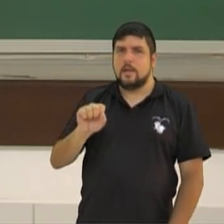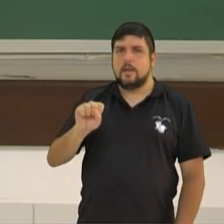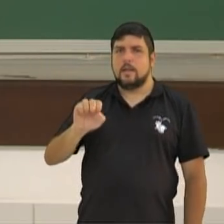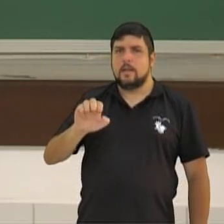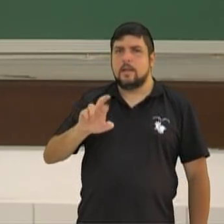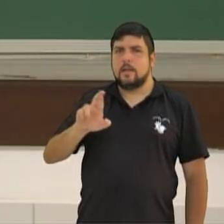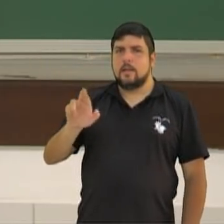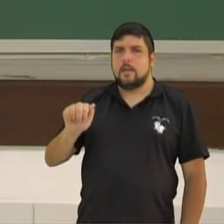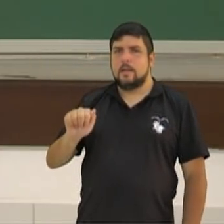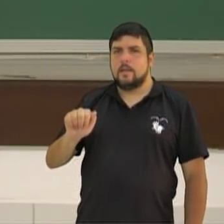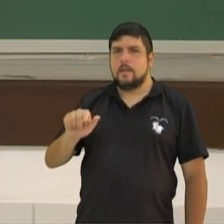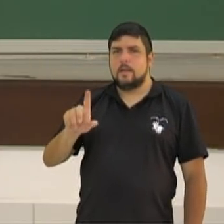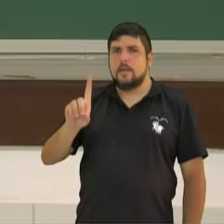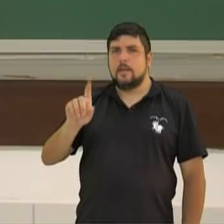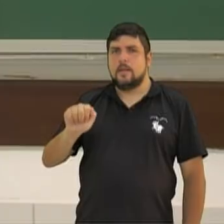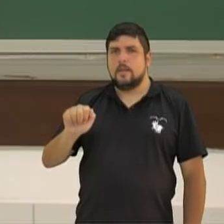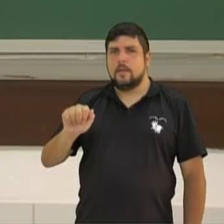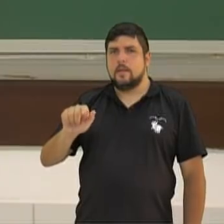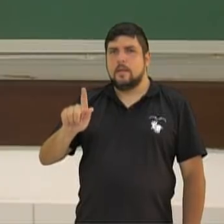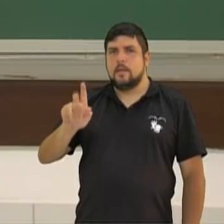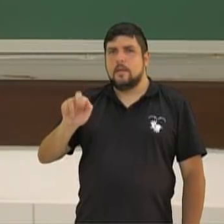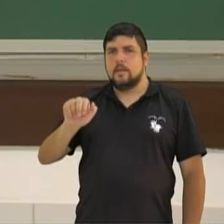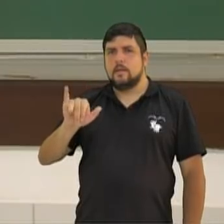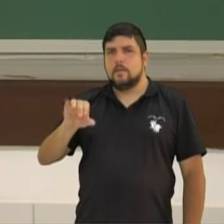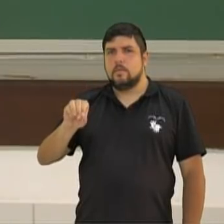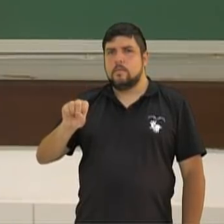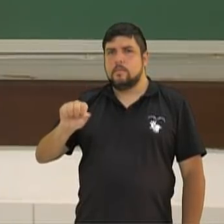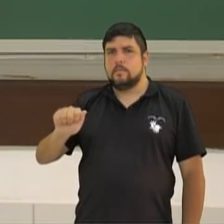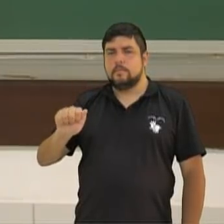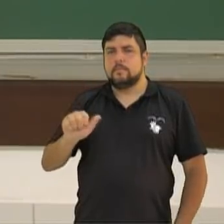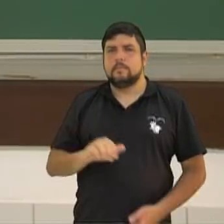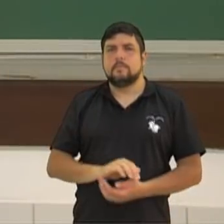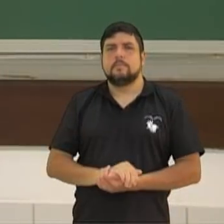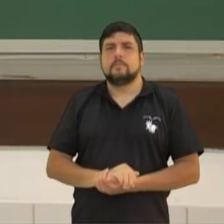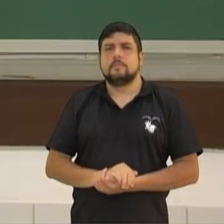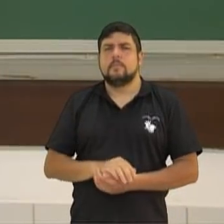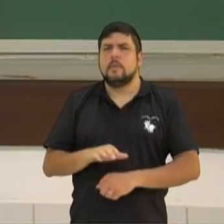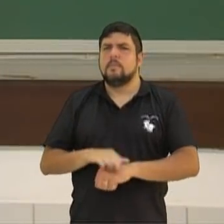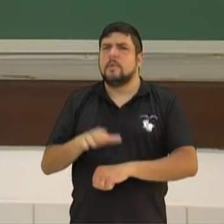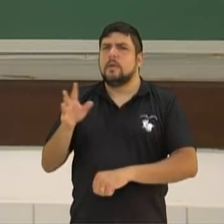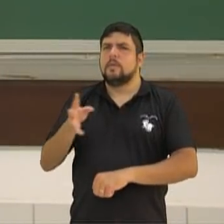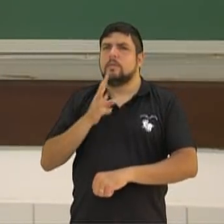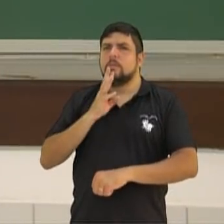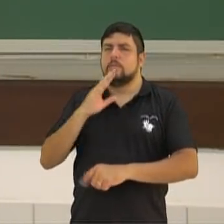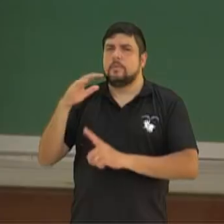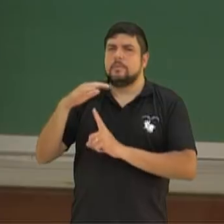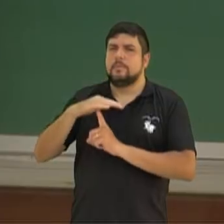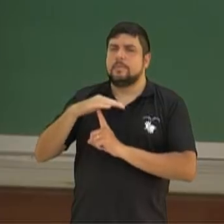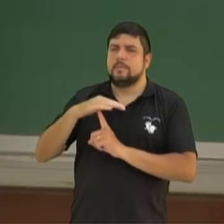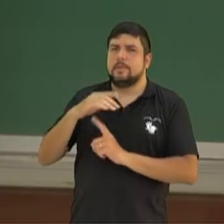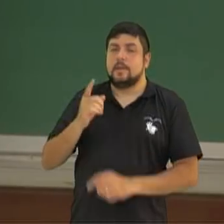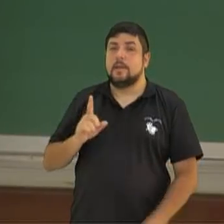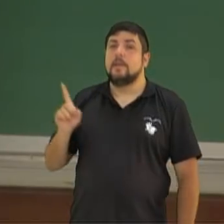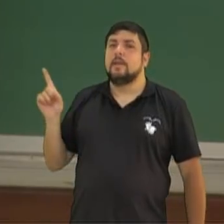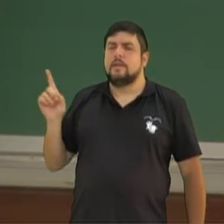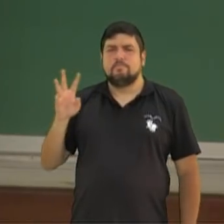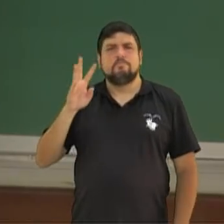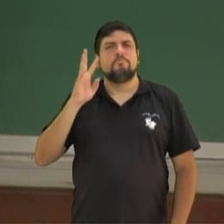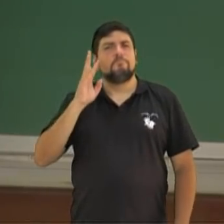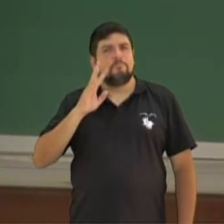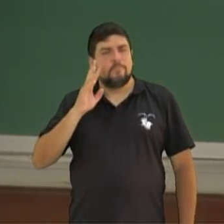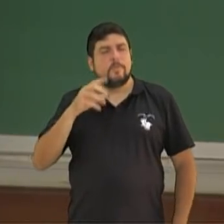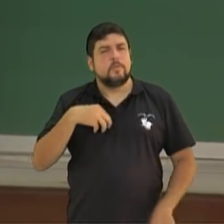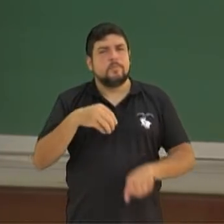acredito que seja uma das mais conhecidas aqui no Paraná, ok? Um caminho, um passeio que eu indico para vocês